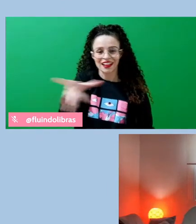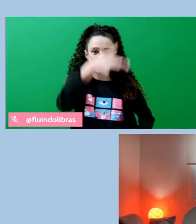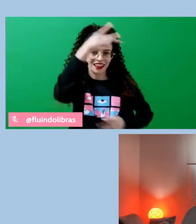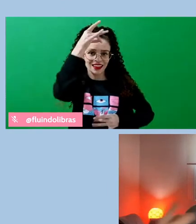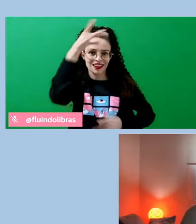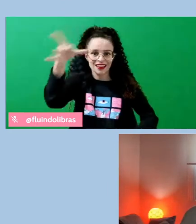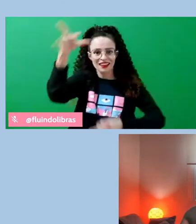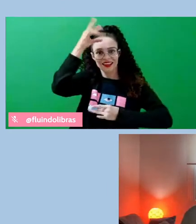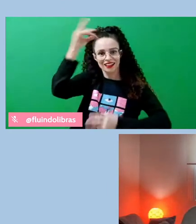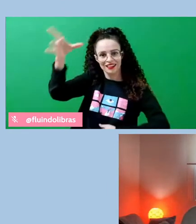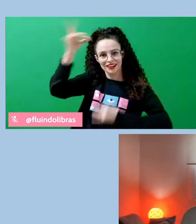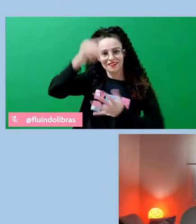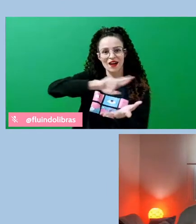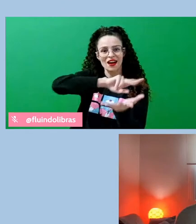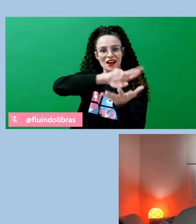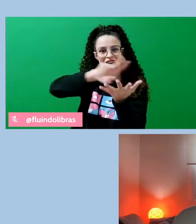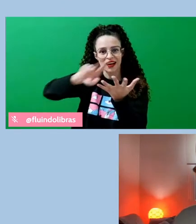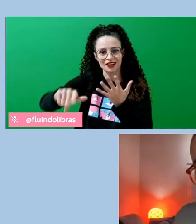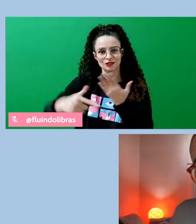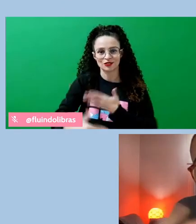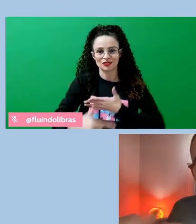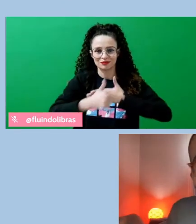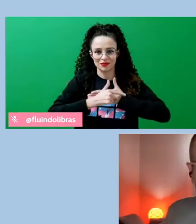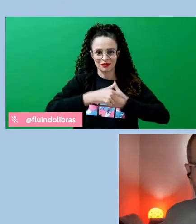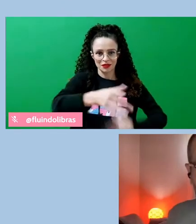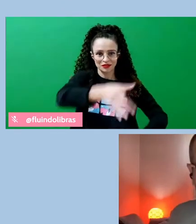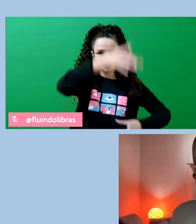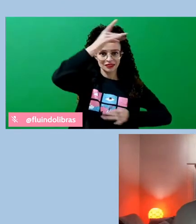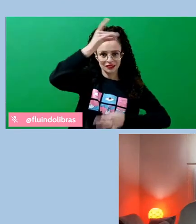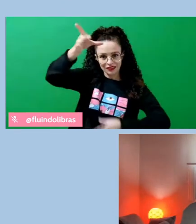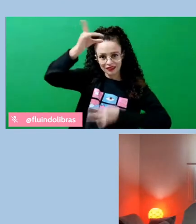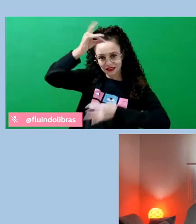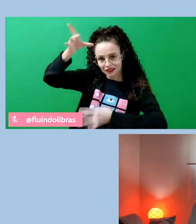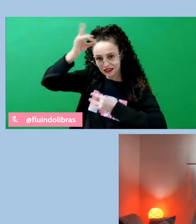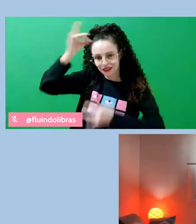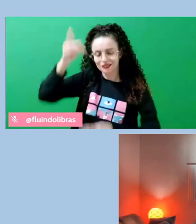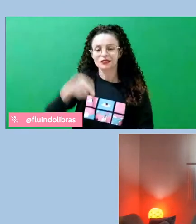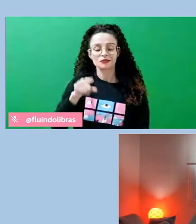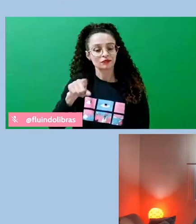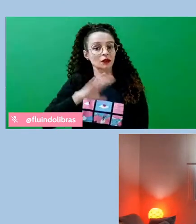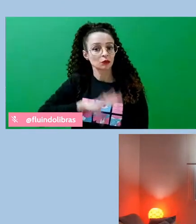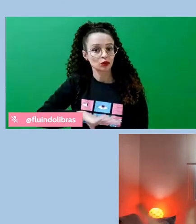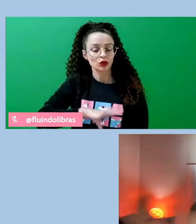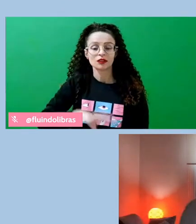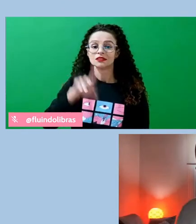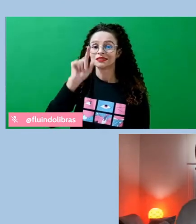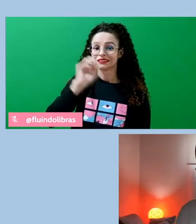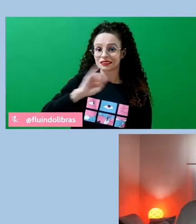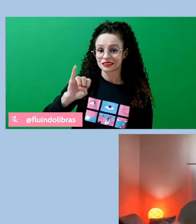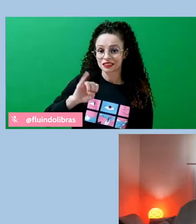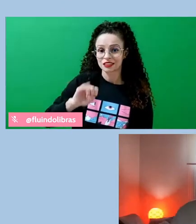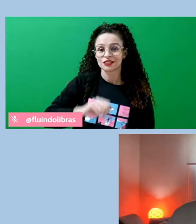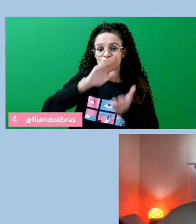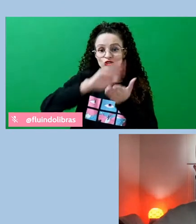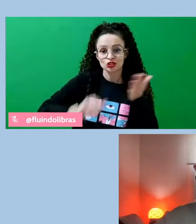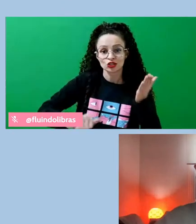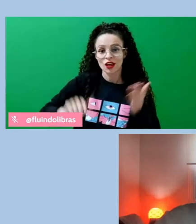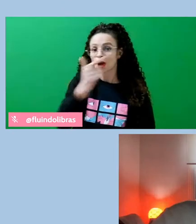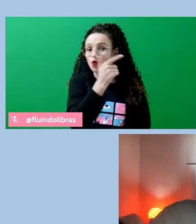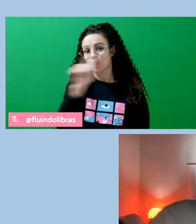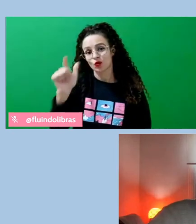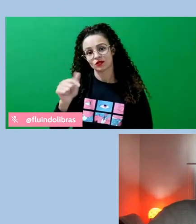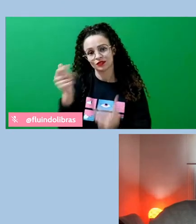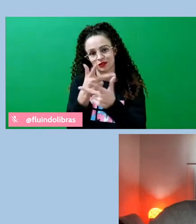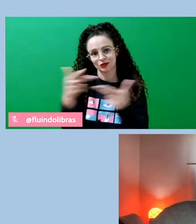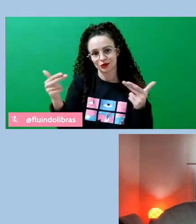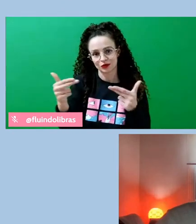fazem vários papéis, então ele usa isso a favor. Que loucura, né? É um pouco sobre isso que ele está falando. Quando você tira isso, vira um outro assunto, a gente traz